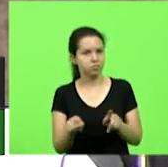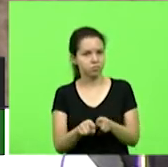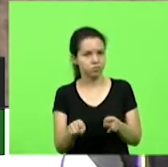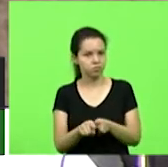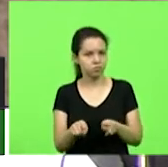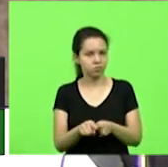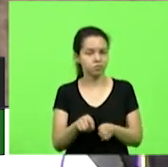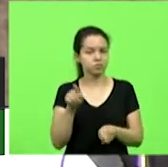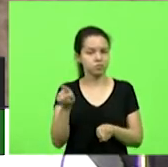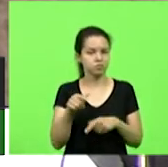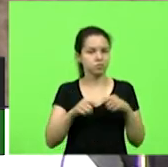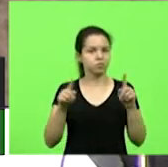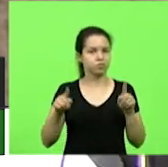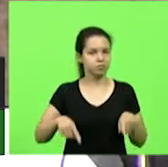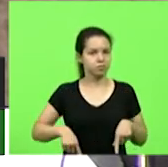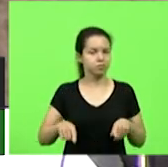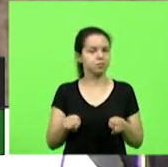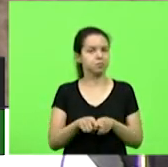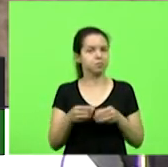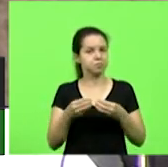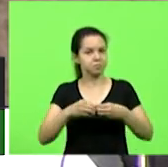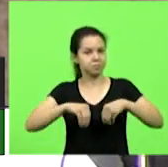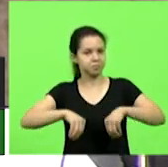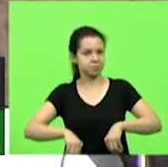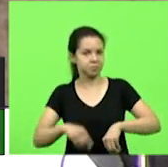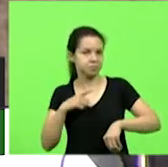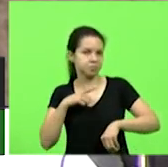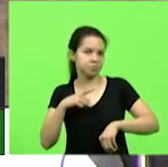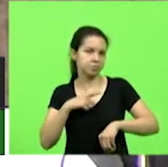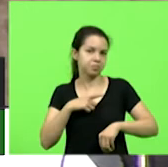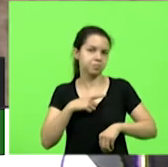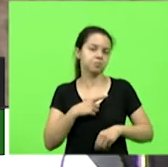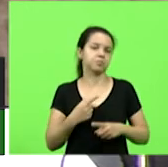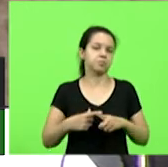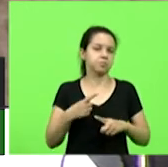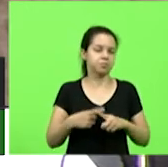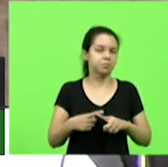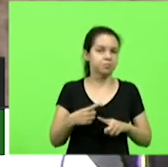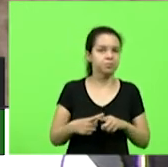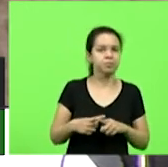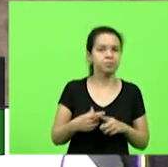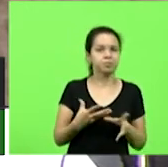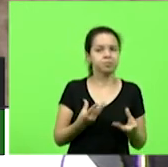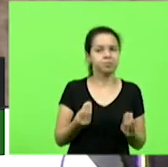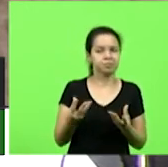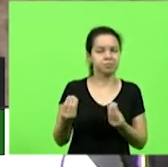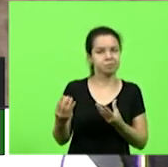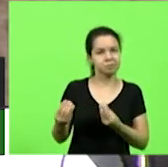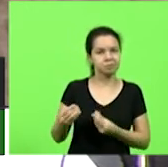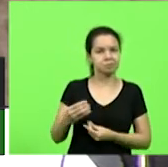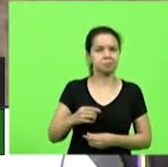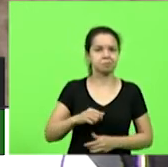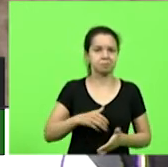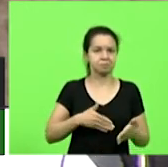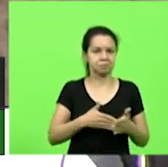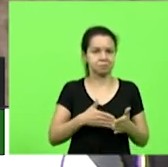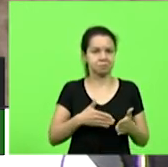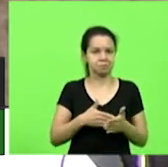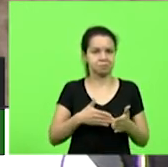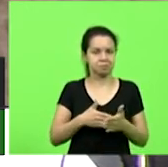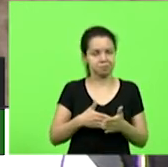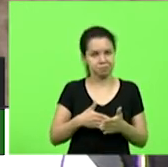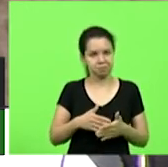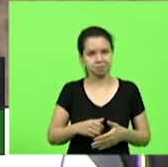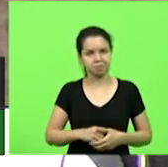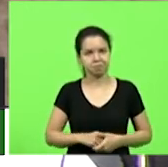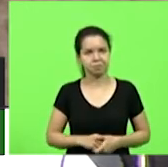empregados, estão sendo prejudicados por conta principalmente das restrições. E